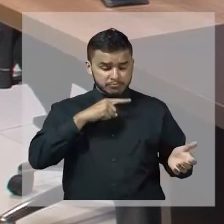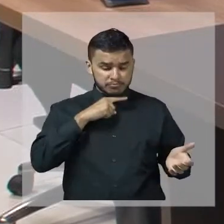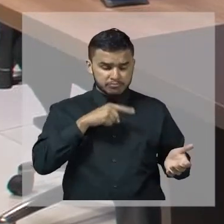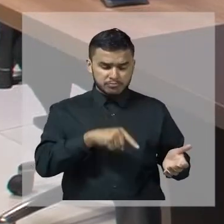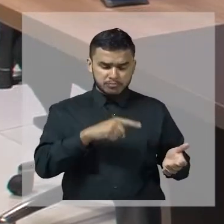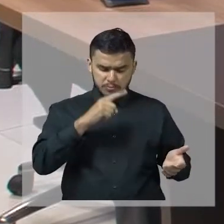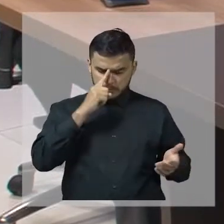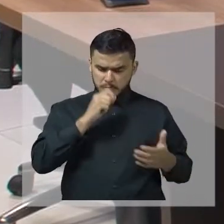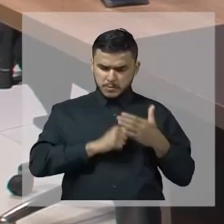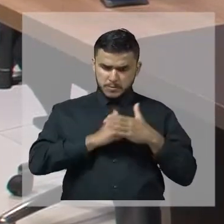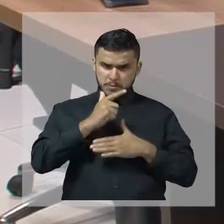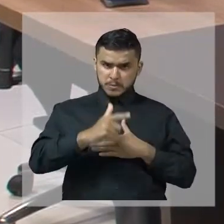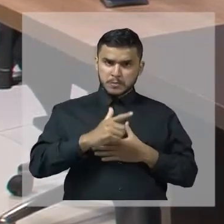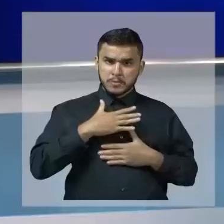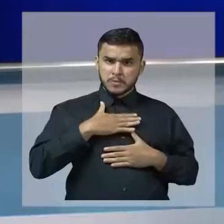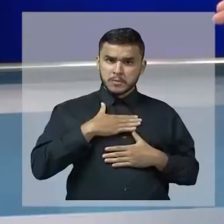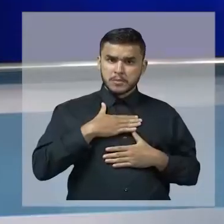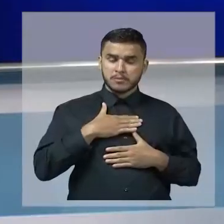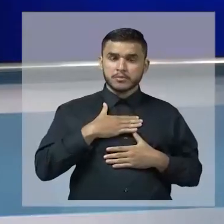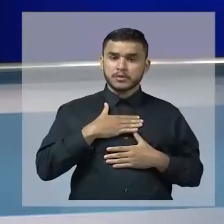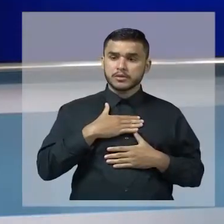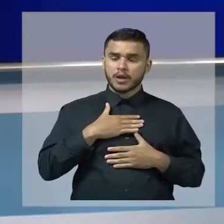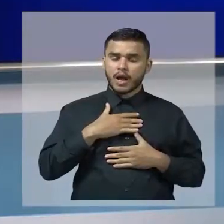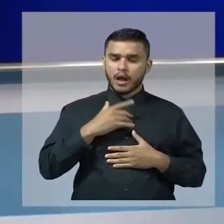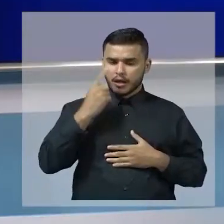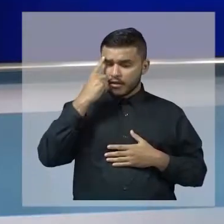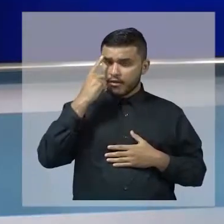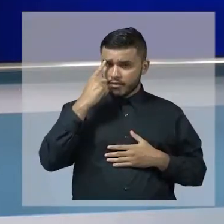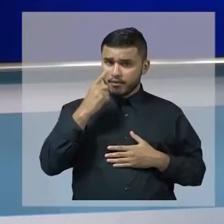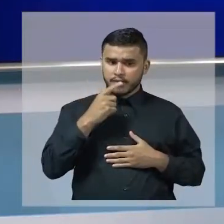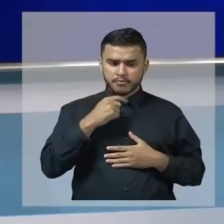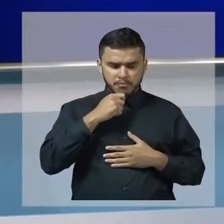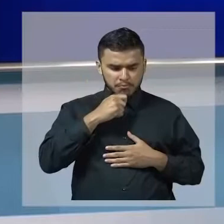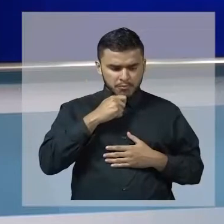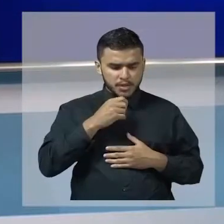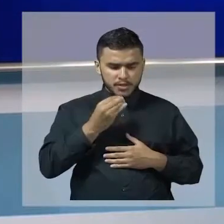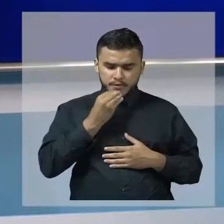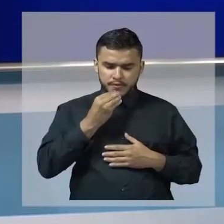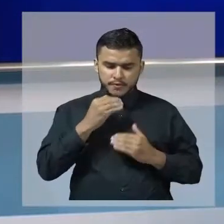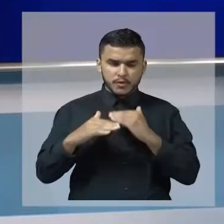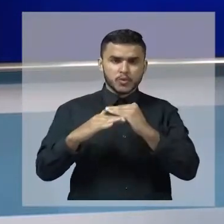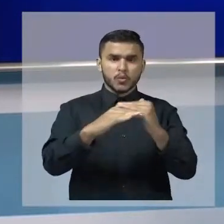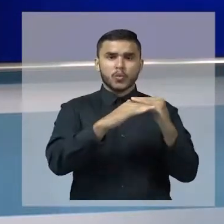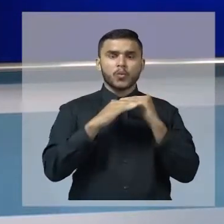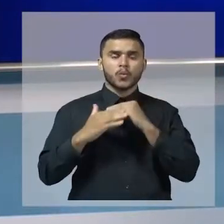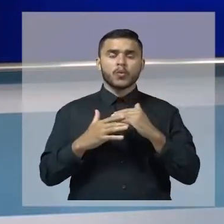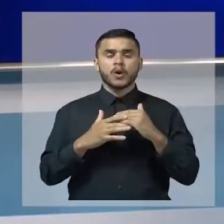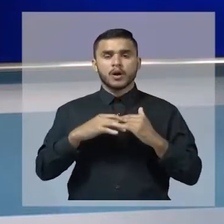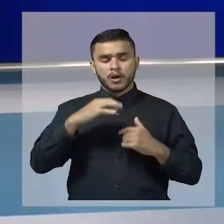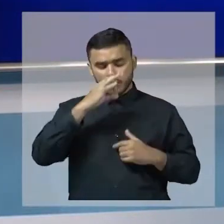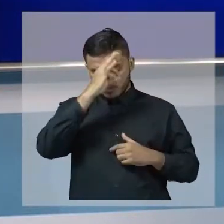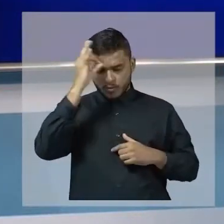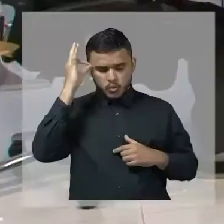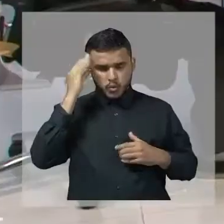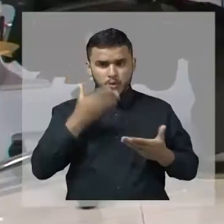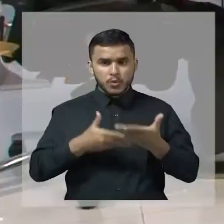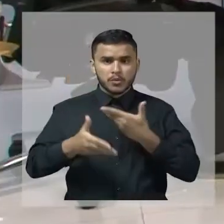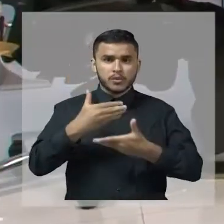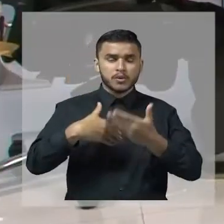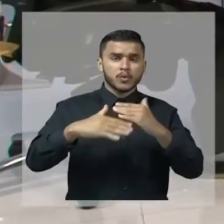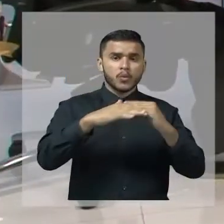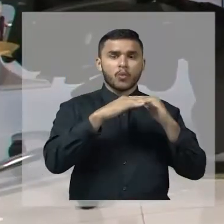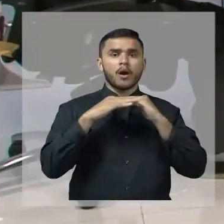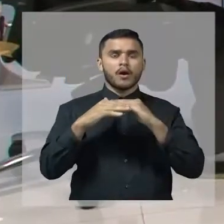do egocentrismo para o egoísmo e aí gera todos esses conflitos que os senhores acabaram aqui muito bem. Arnaldo, antes que você